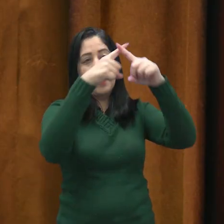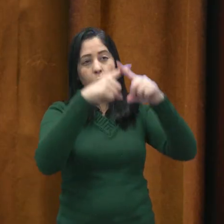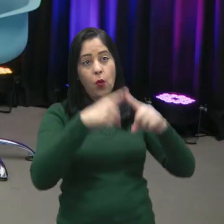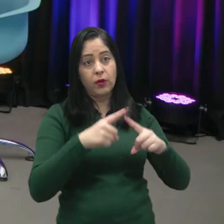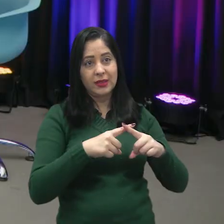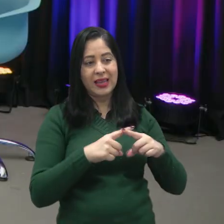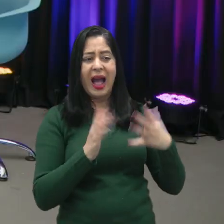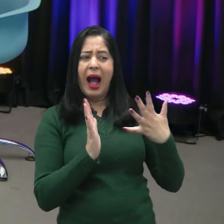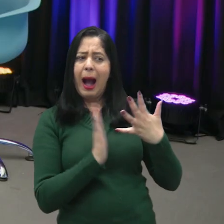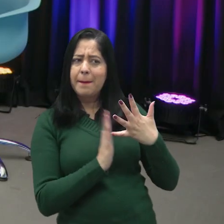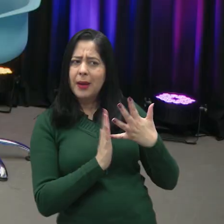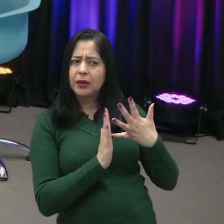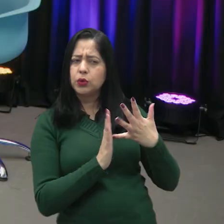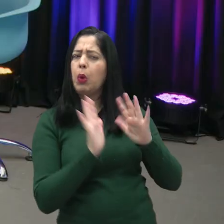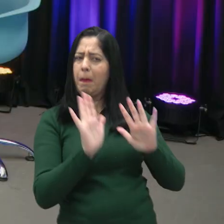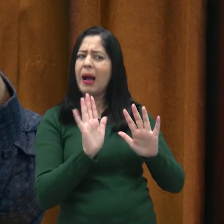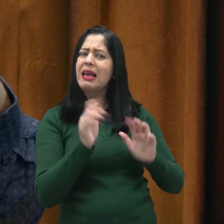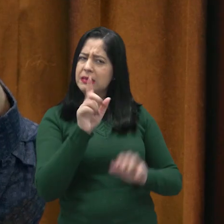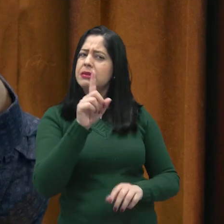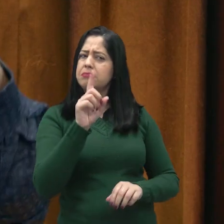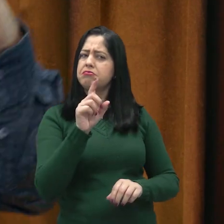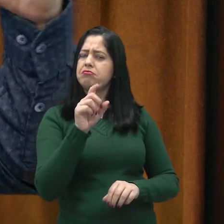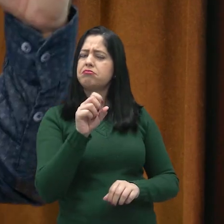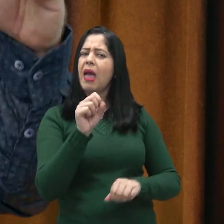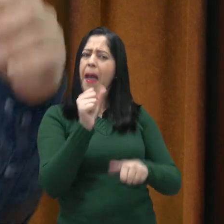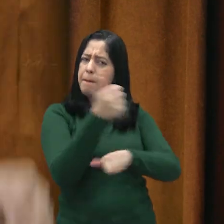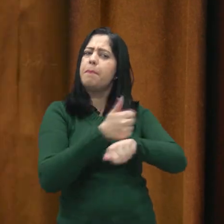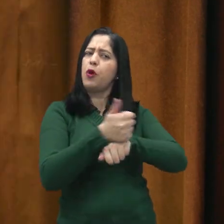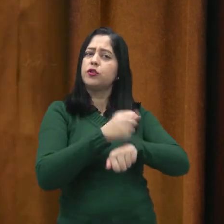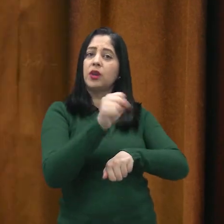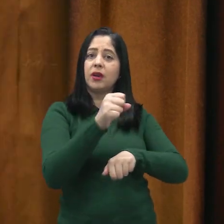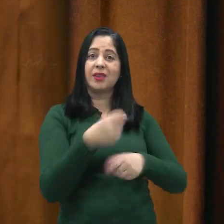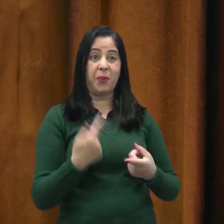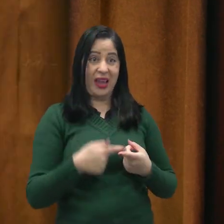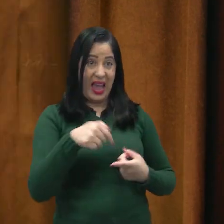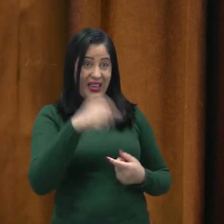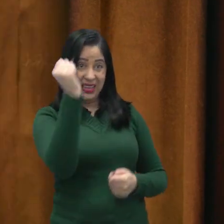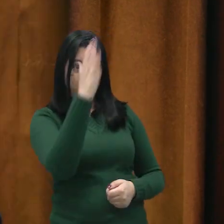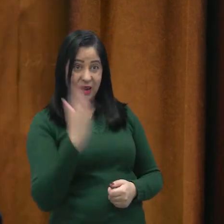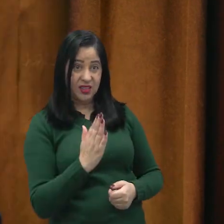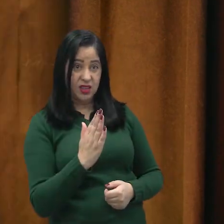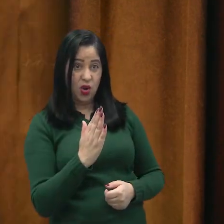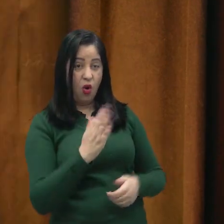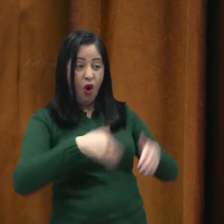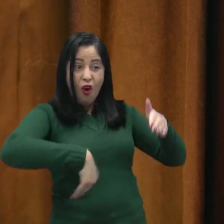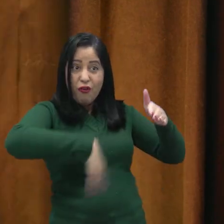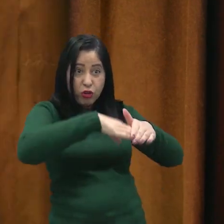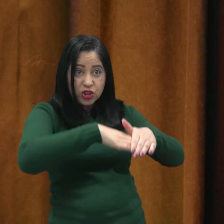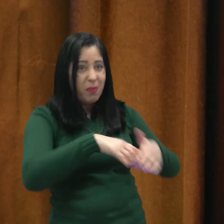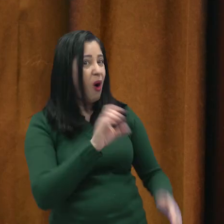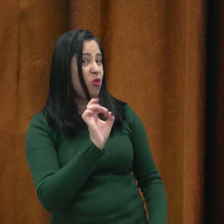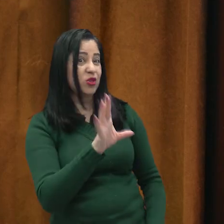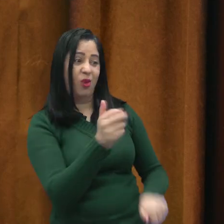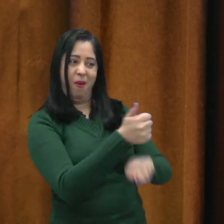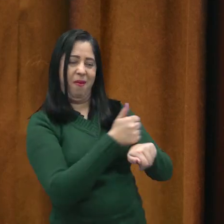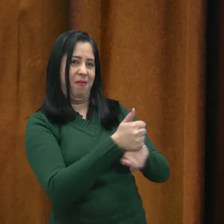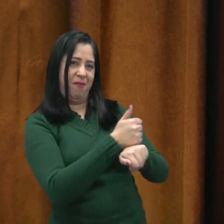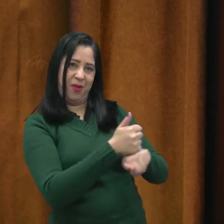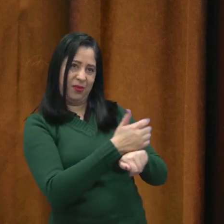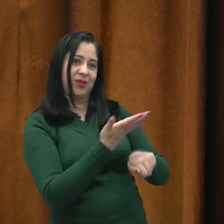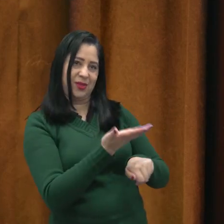amadores, mas são, ao mesmo tempo são profissionais. Porque hoje no Brasil só o futebol é profissional. Então são amadores profissionais,